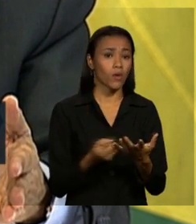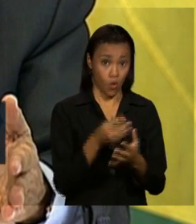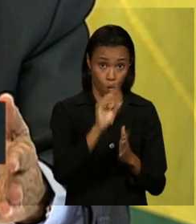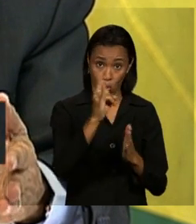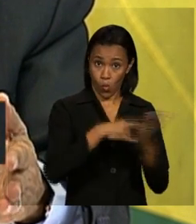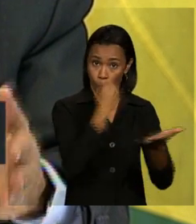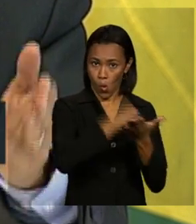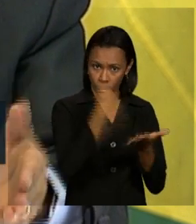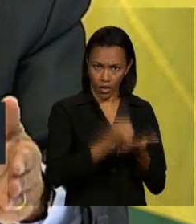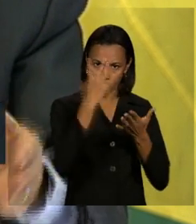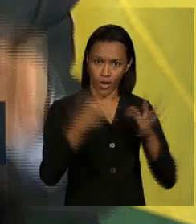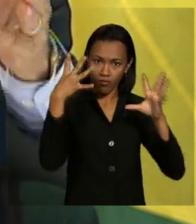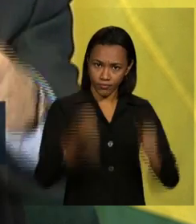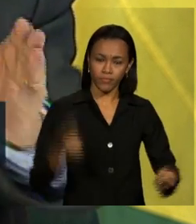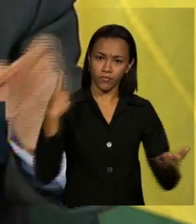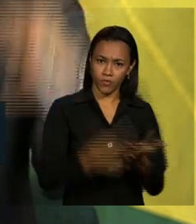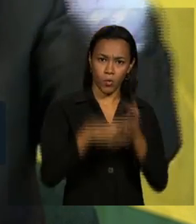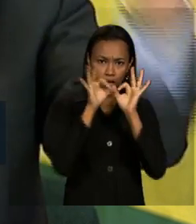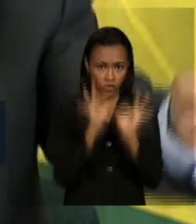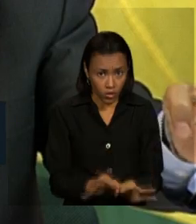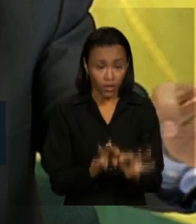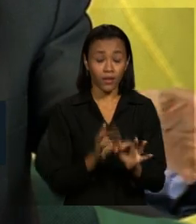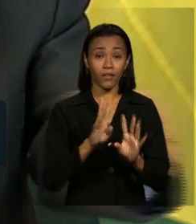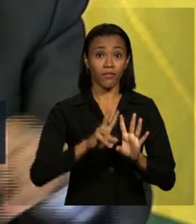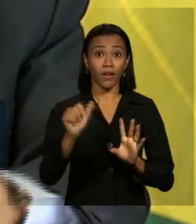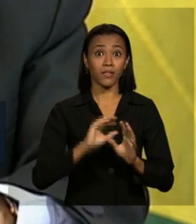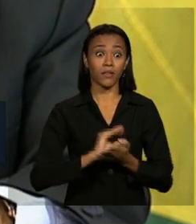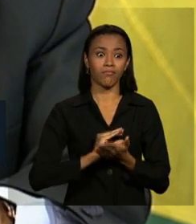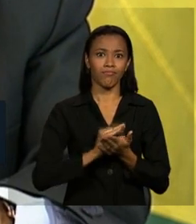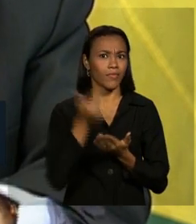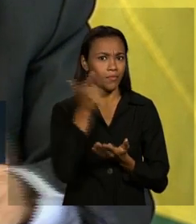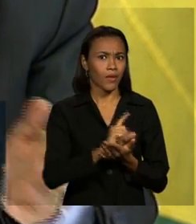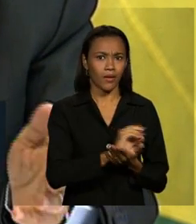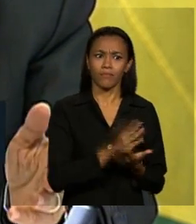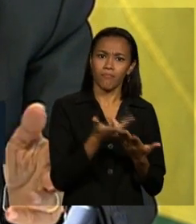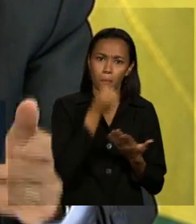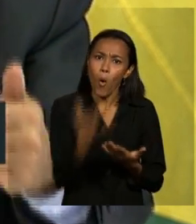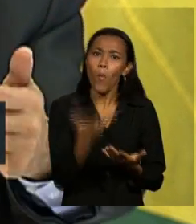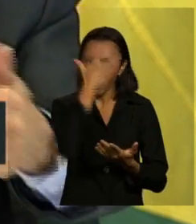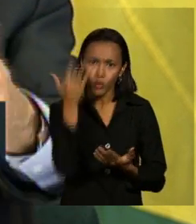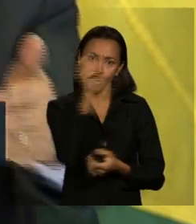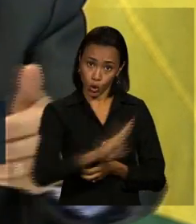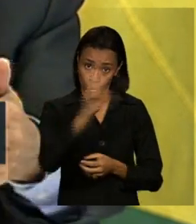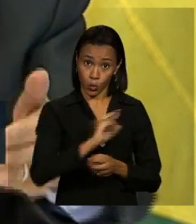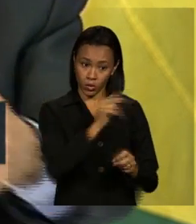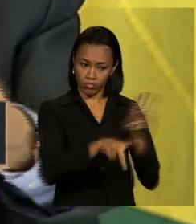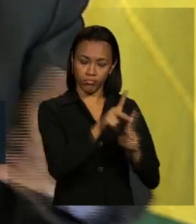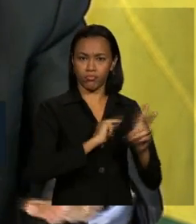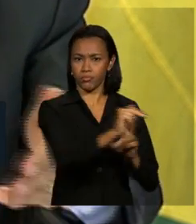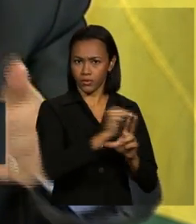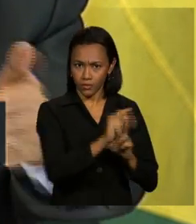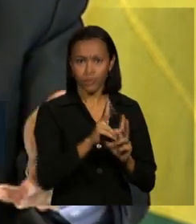contrato firmado por um lado para que isso se traduza em benefício para o usuário e por outro lado para que o negócio